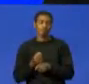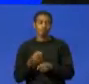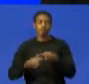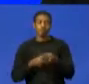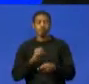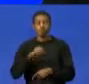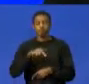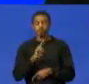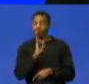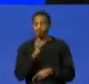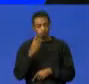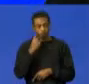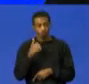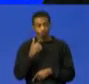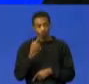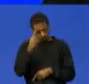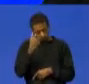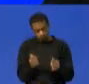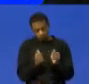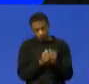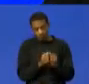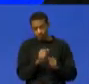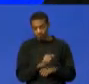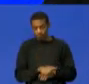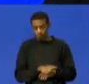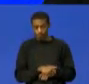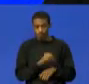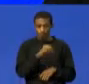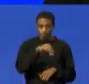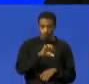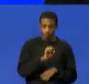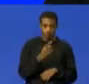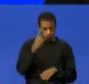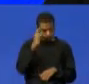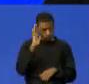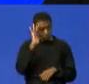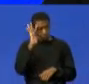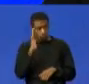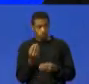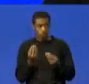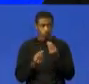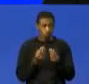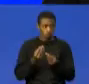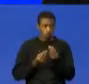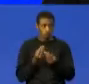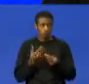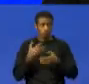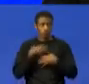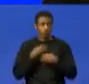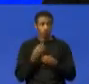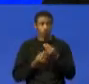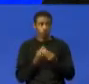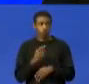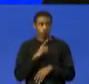a Organização das Nações Unidas, através da Organização Mundial da Saúde, passa a refletir, né, que rumos a